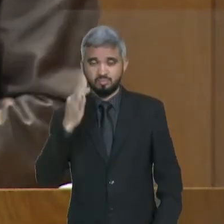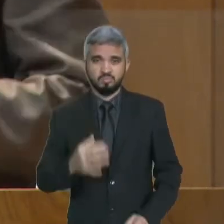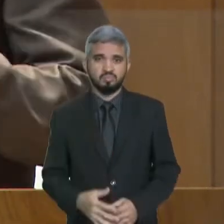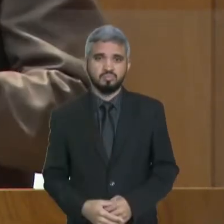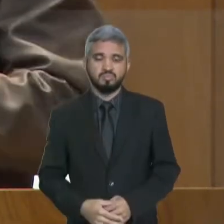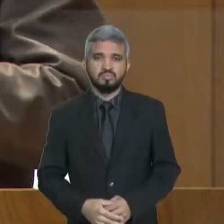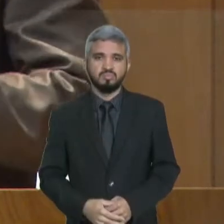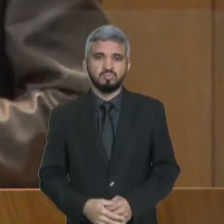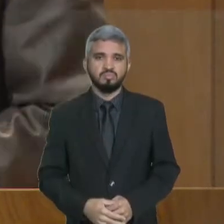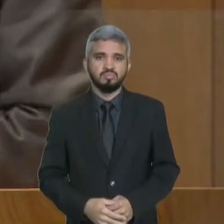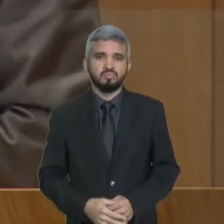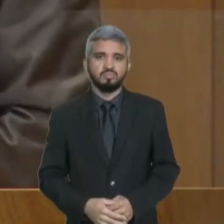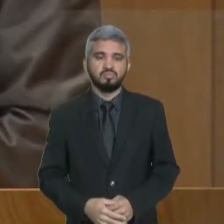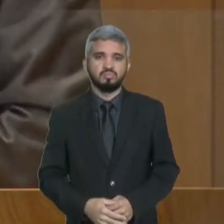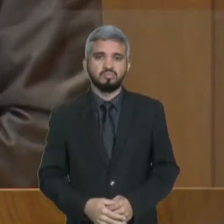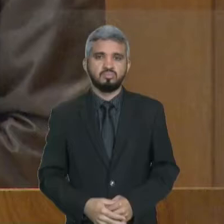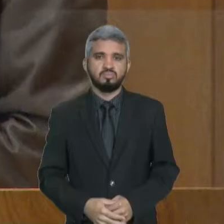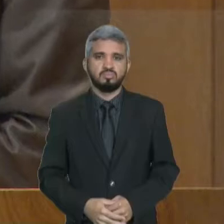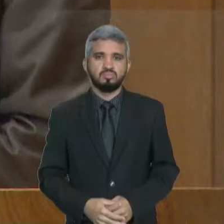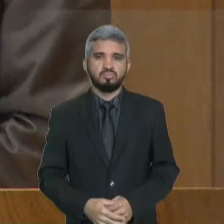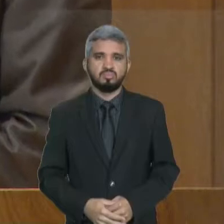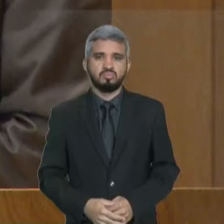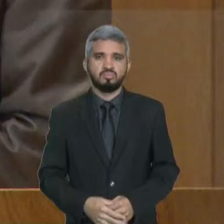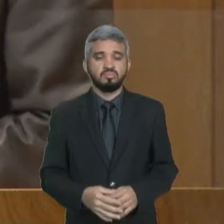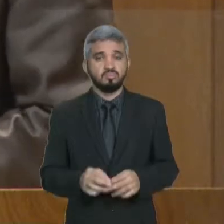como havíamos previsto